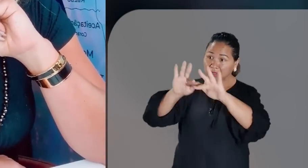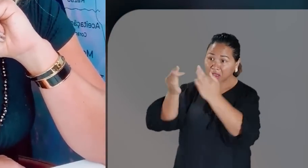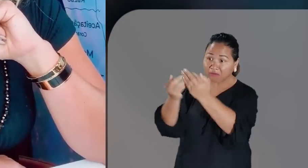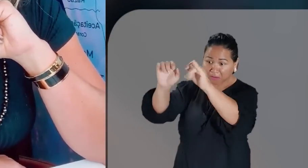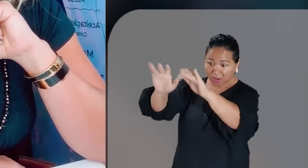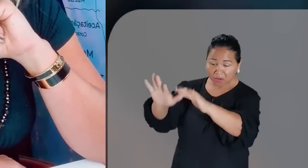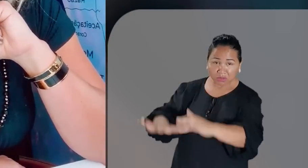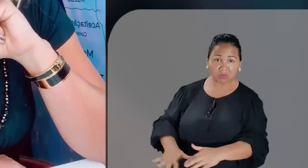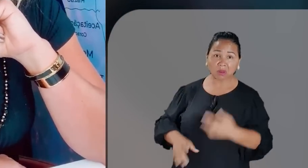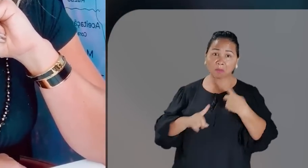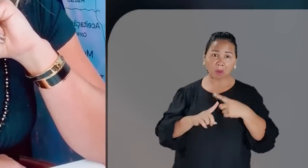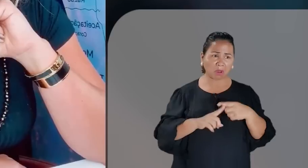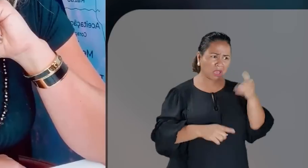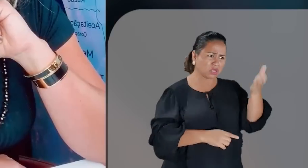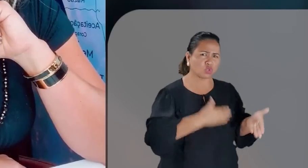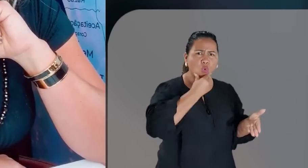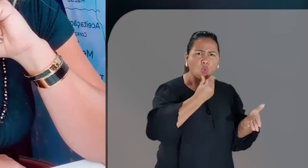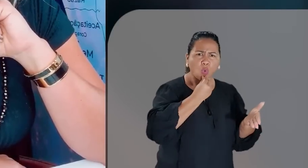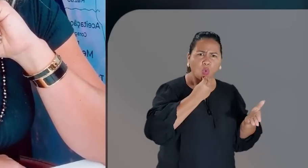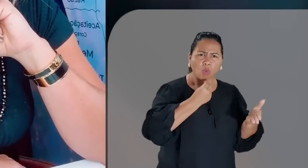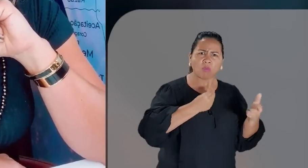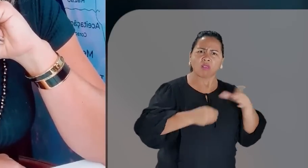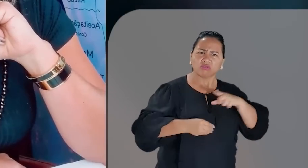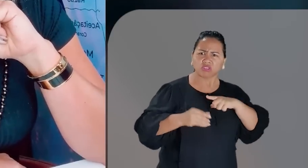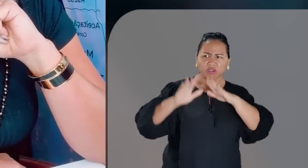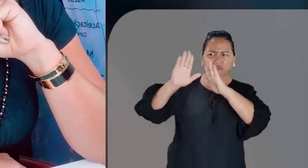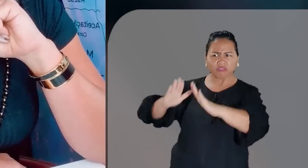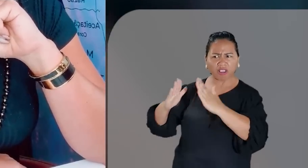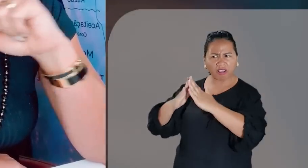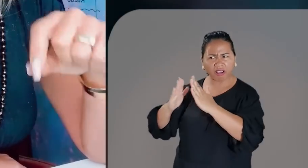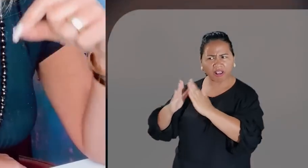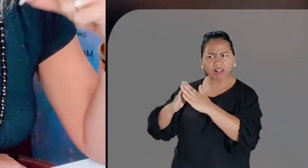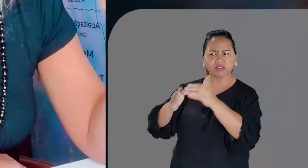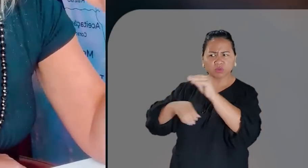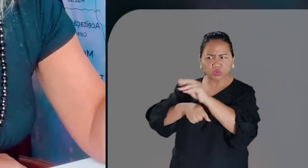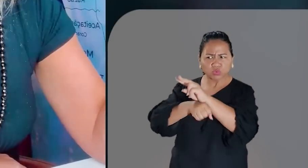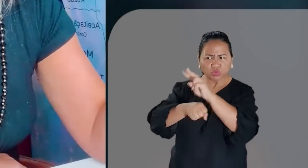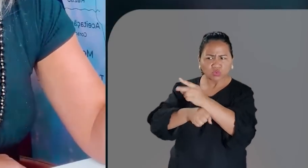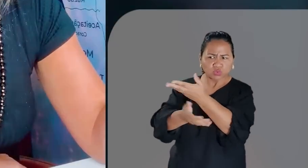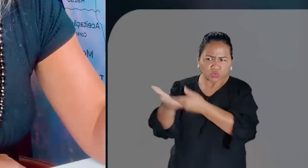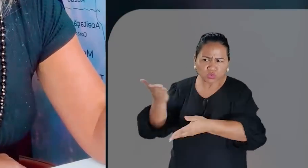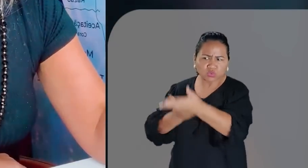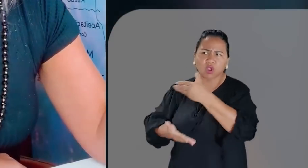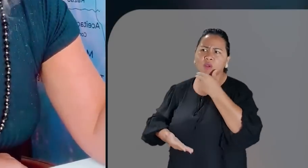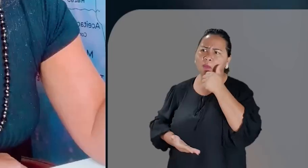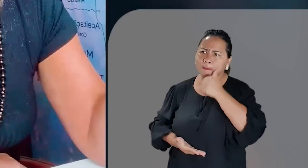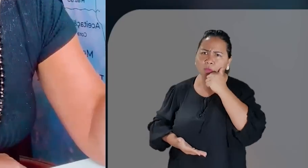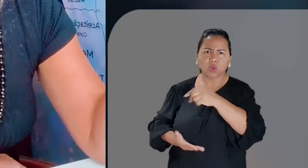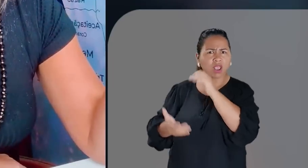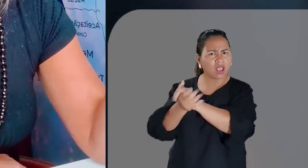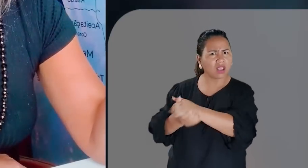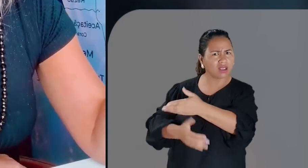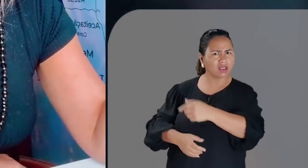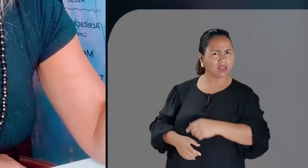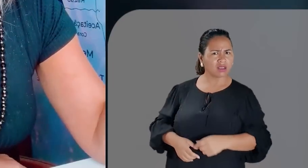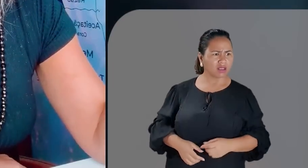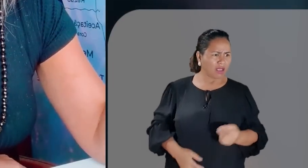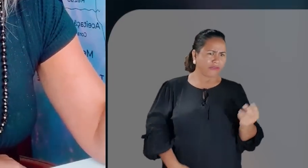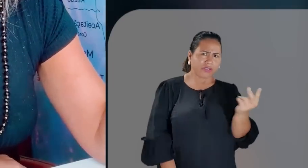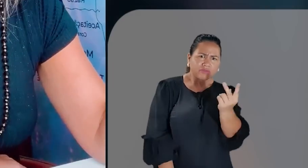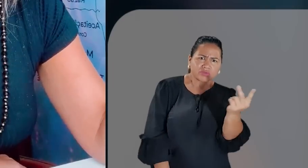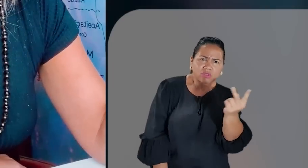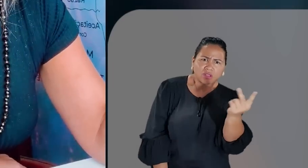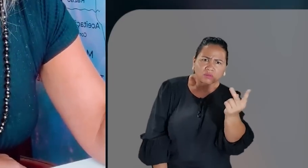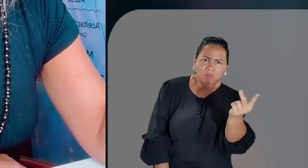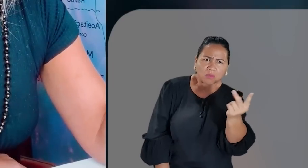família, destruindo sim, porque se esse homem fosse homem, ele honraria ser homem, e ele vai lá e ele se separa e deixa livre essa